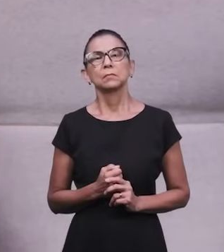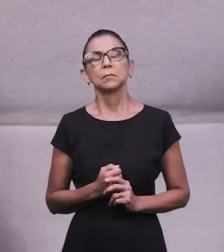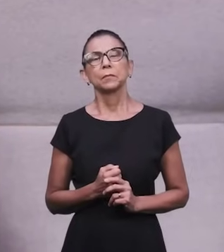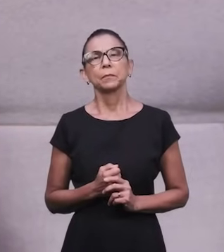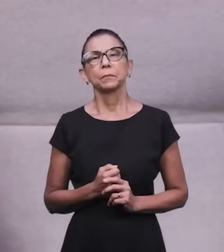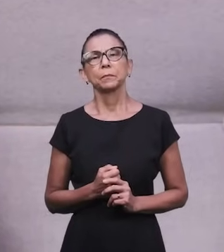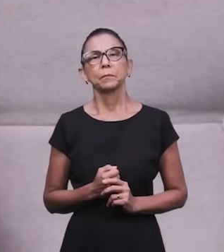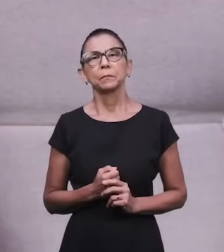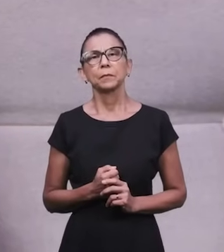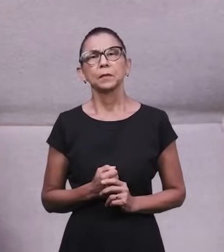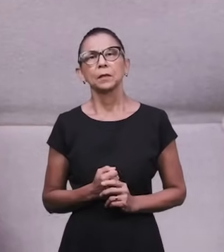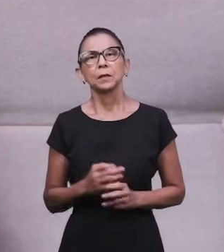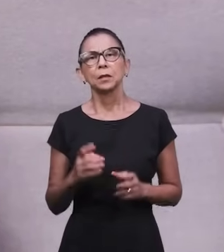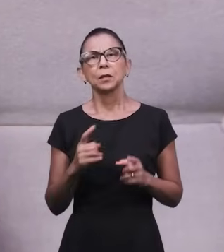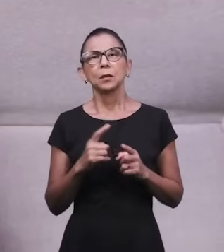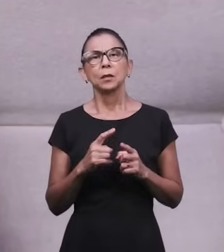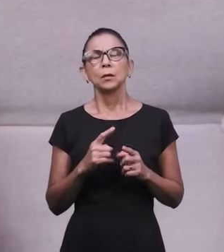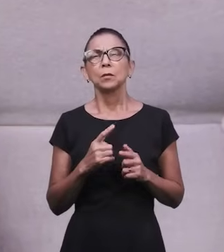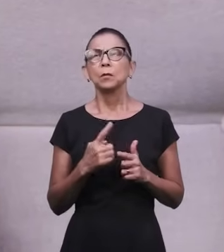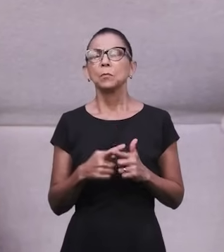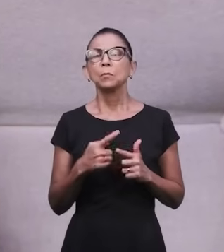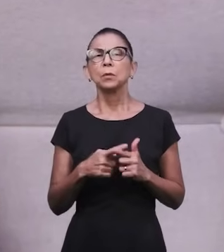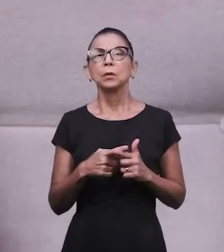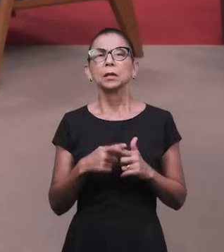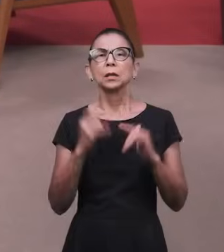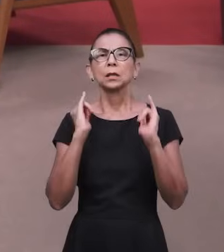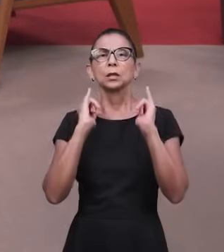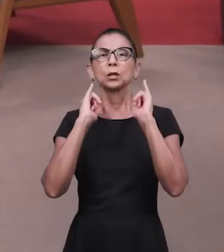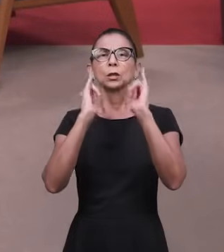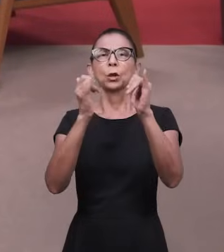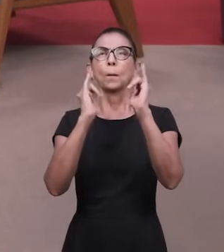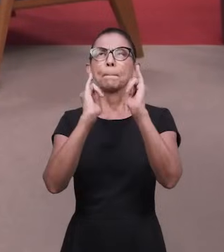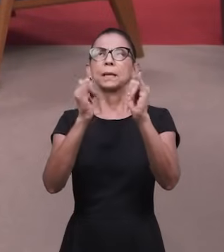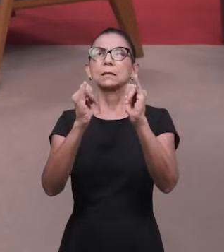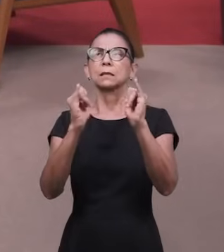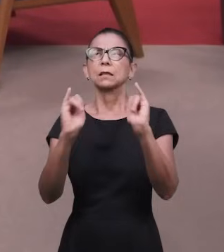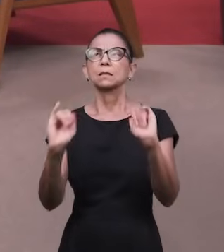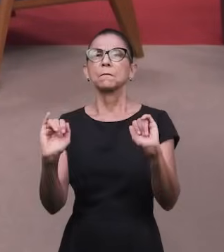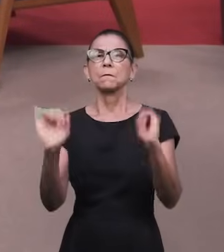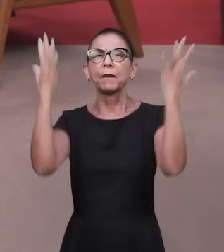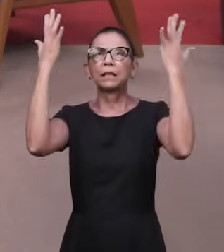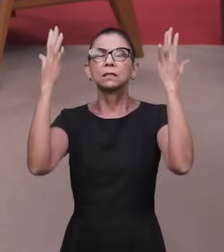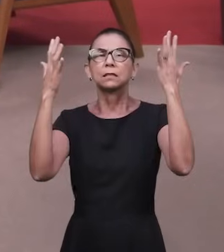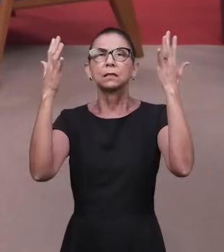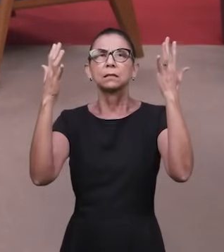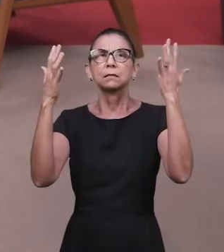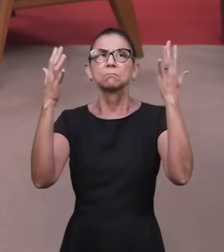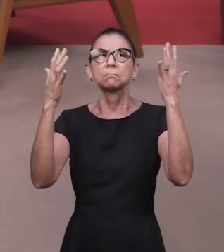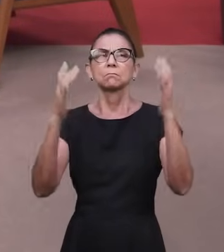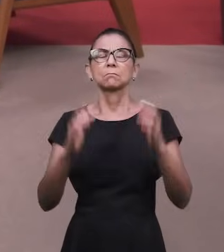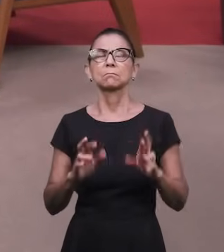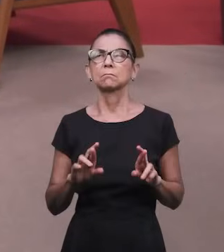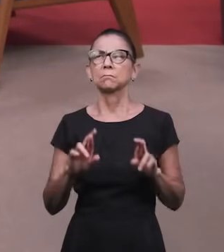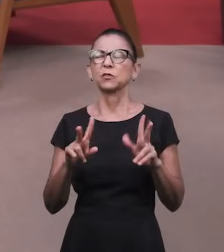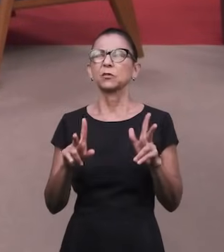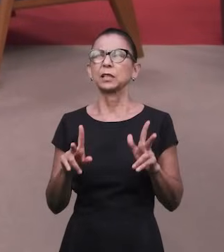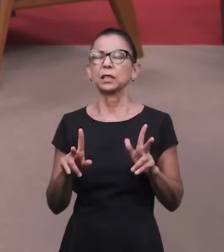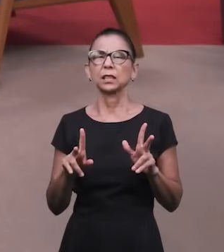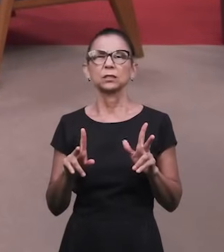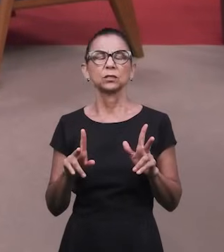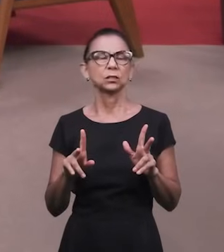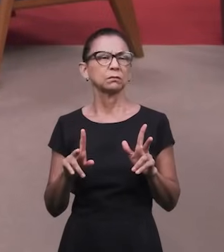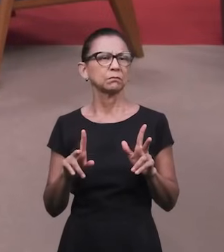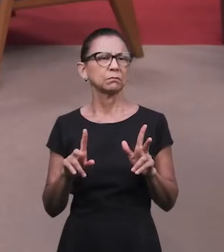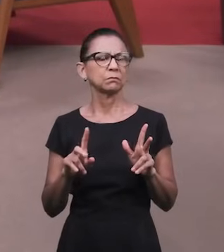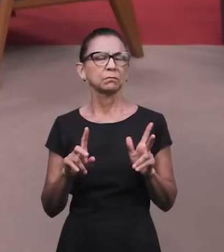Interessante, né? Trombetas e Festas. Chama atenção. É um nome diferente, entendeu? Aí,